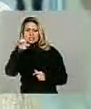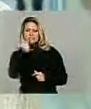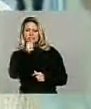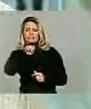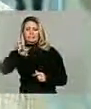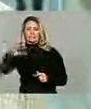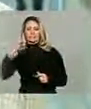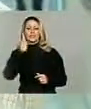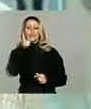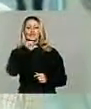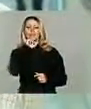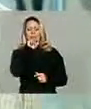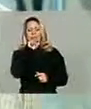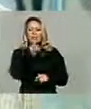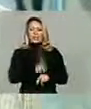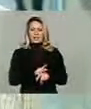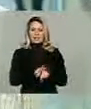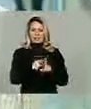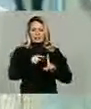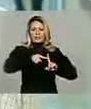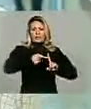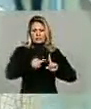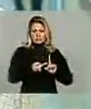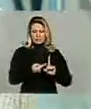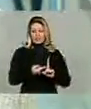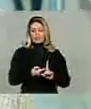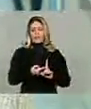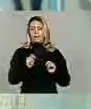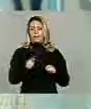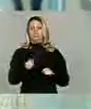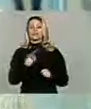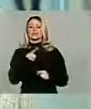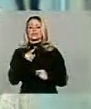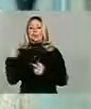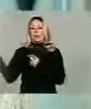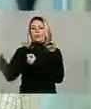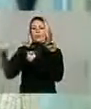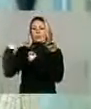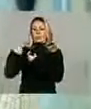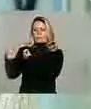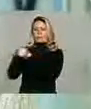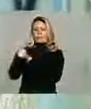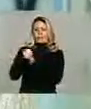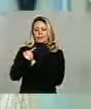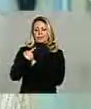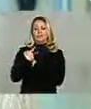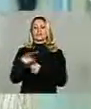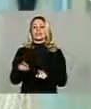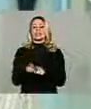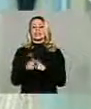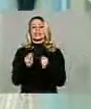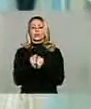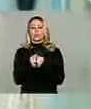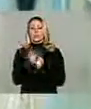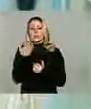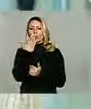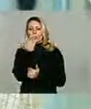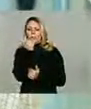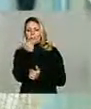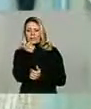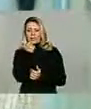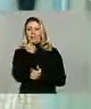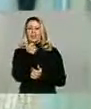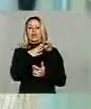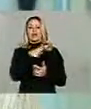a mãe, na fase de gestação, ela pode ser contaminada através da ingestão de